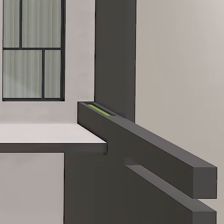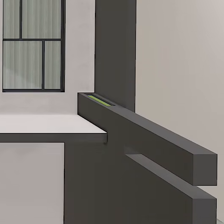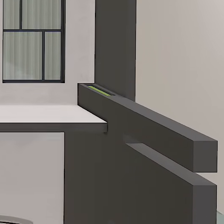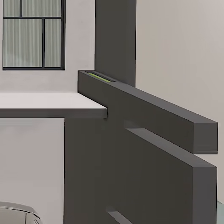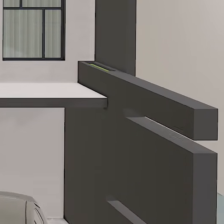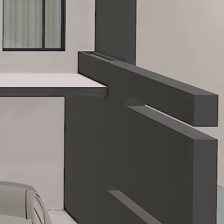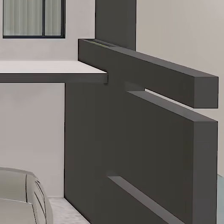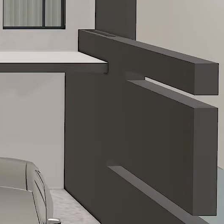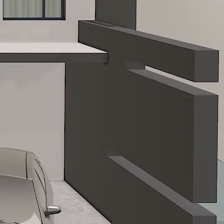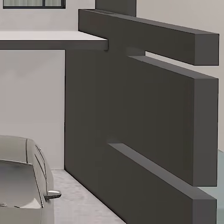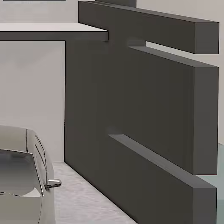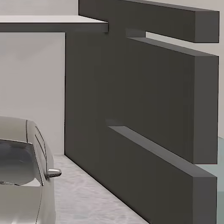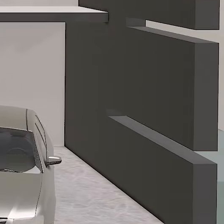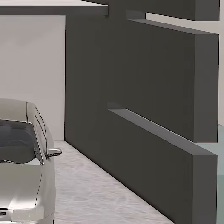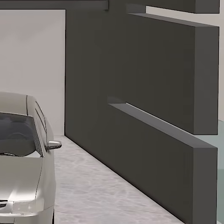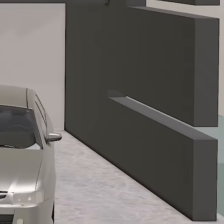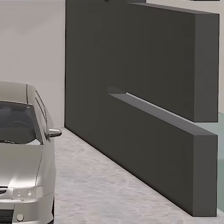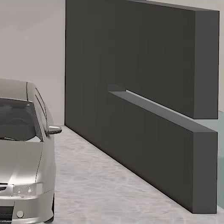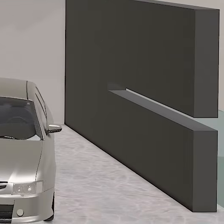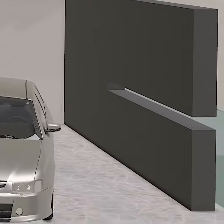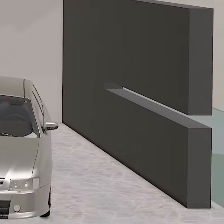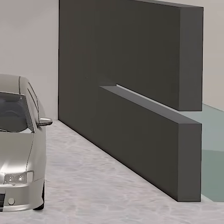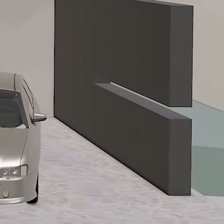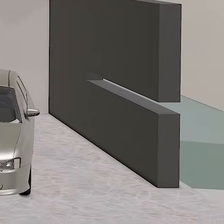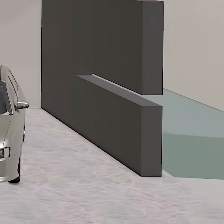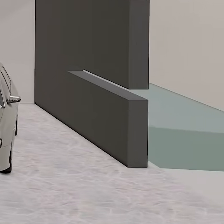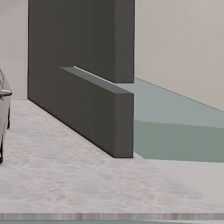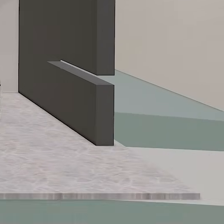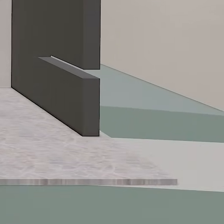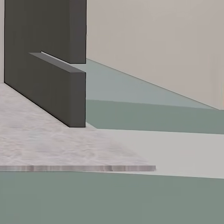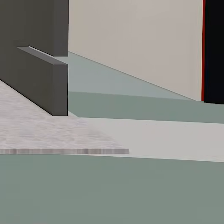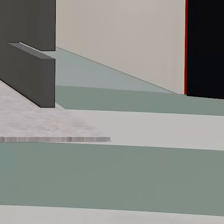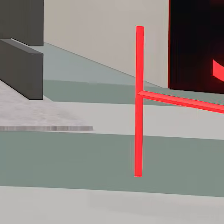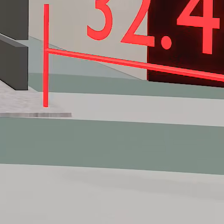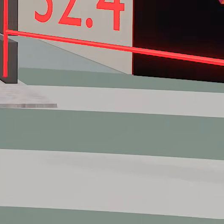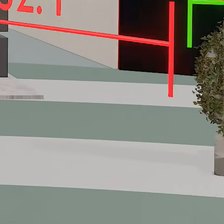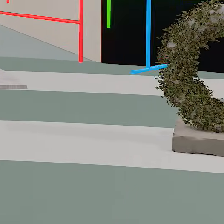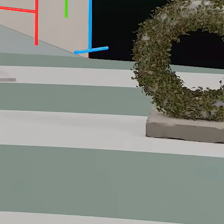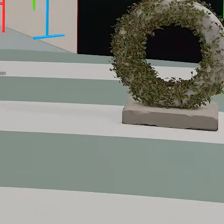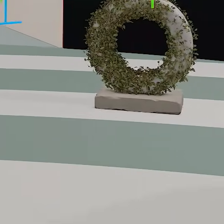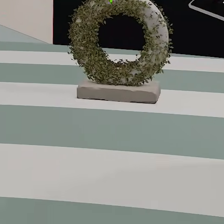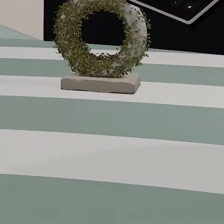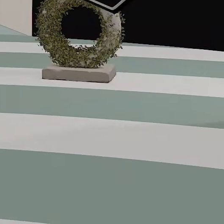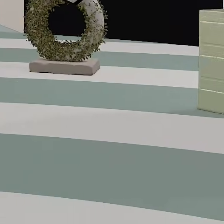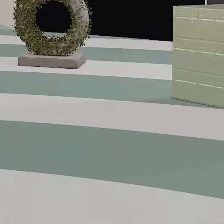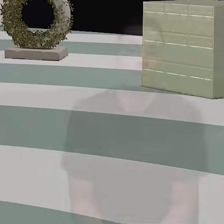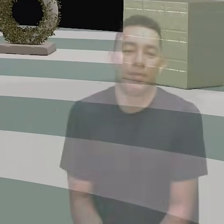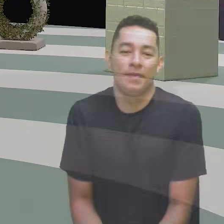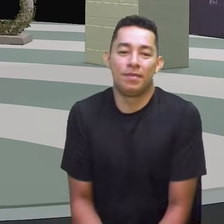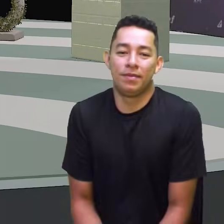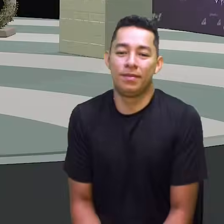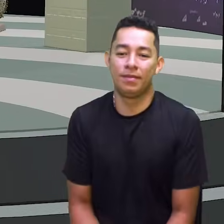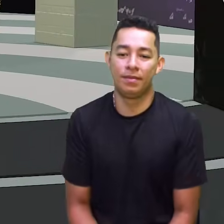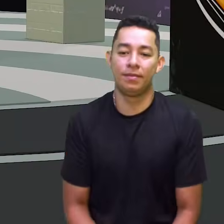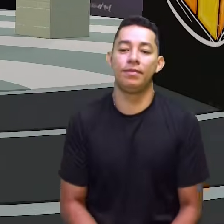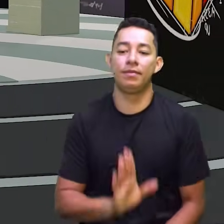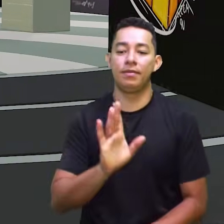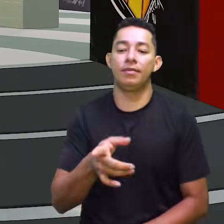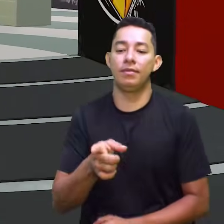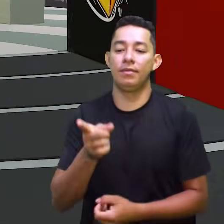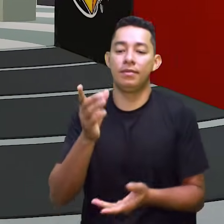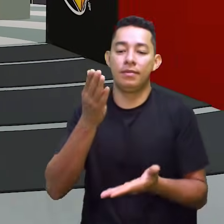E já voltamos. Cadê o intérprete? Vai chegar ali já já. Voltamos com a